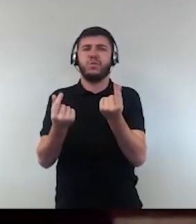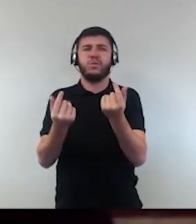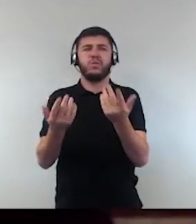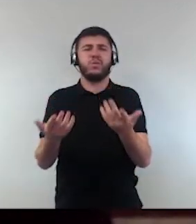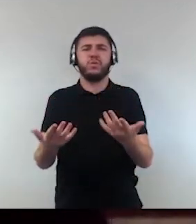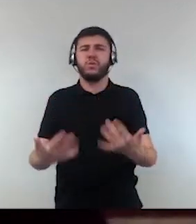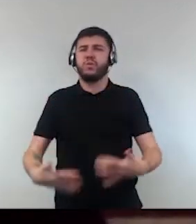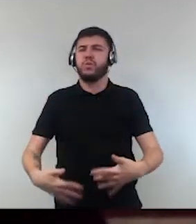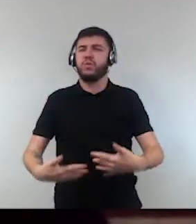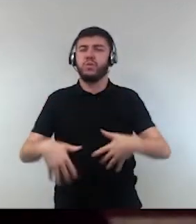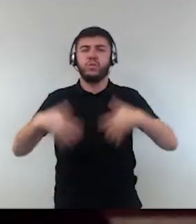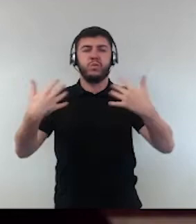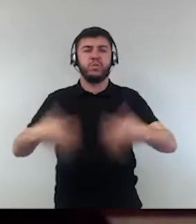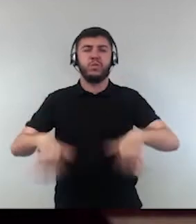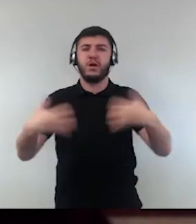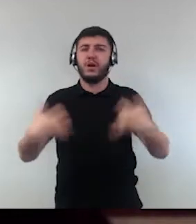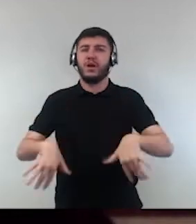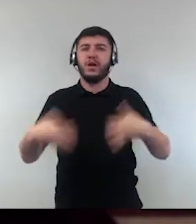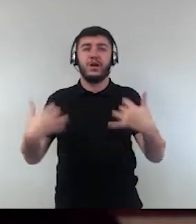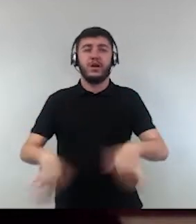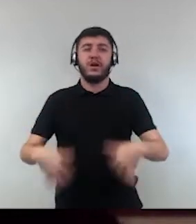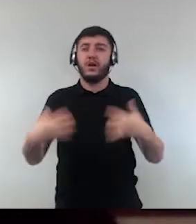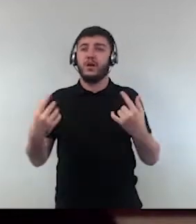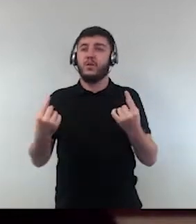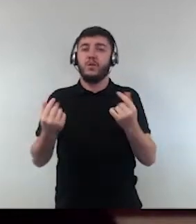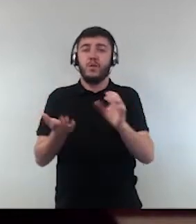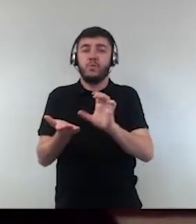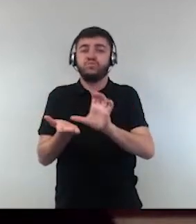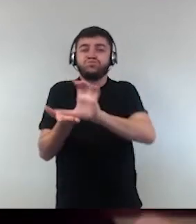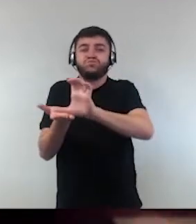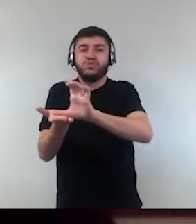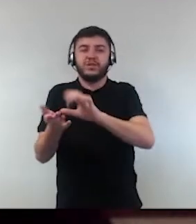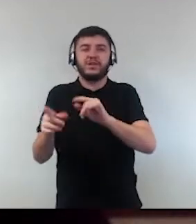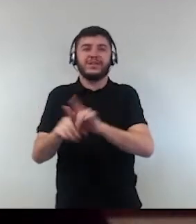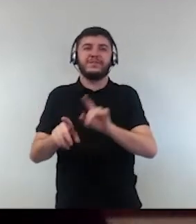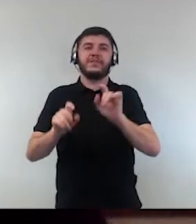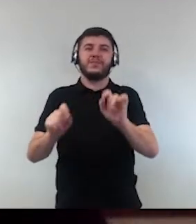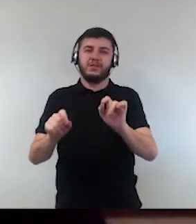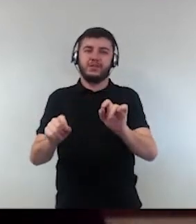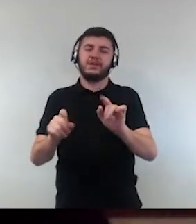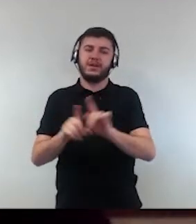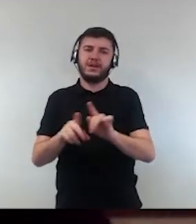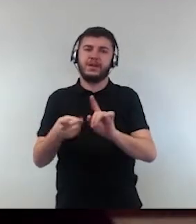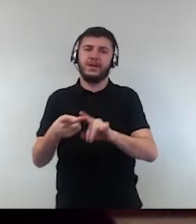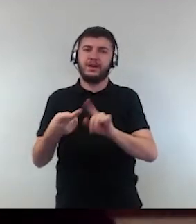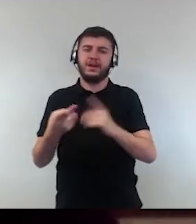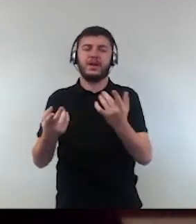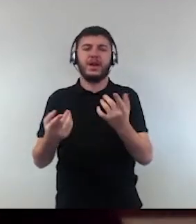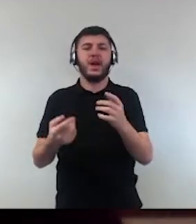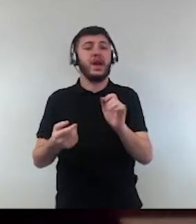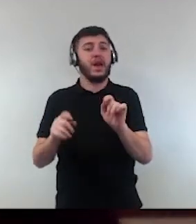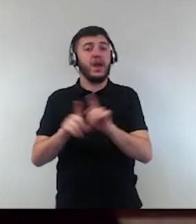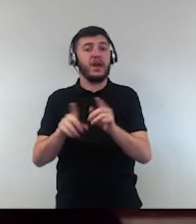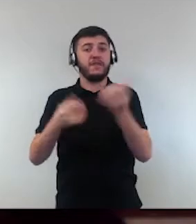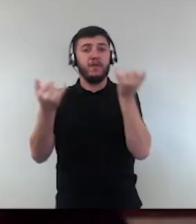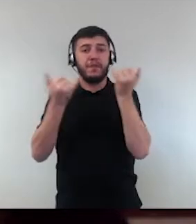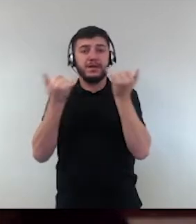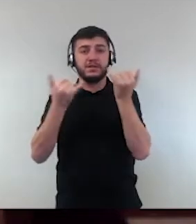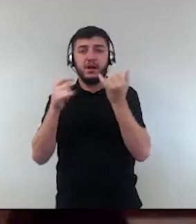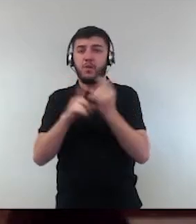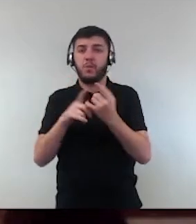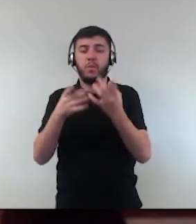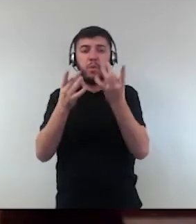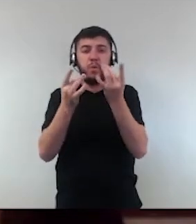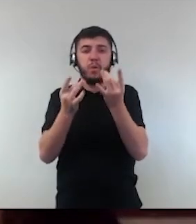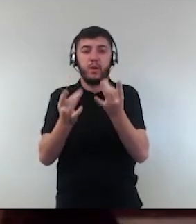temos também uma questão de complexidade, né? E muitas vezes de assimetria informacional. A gente tem, muitas vezes, uma expertise